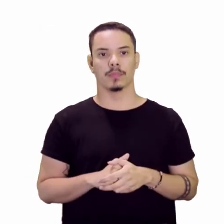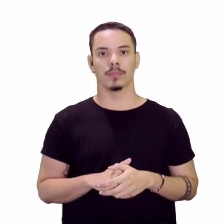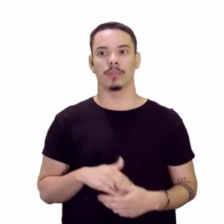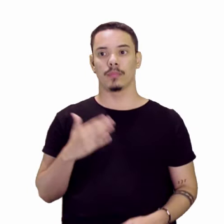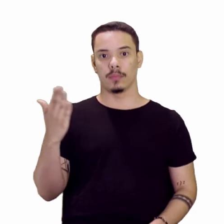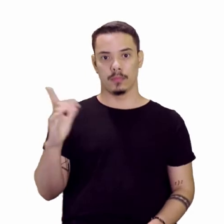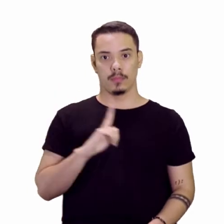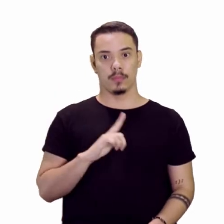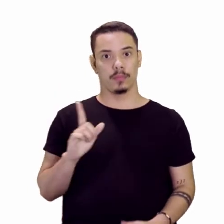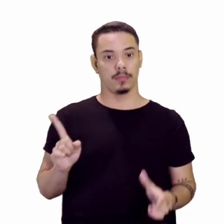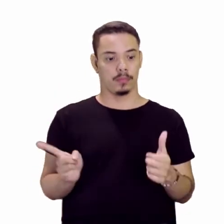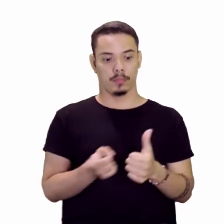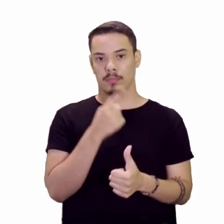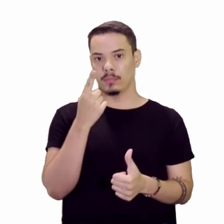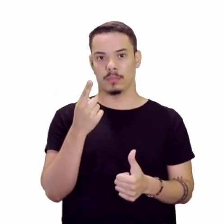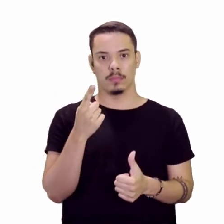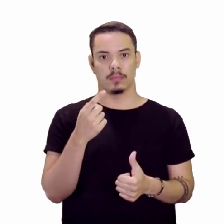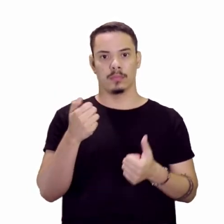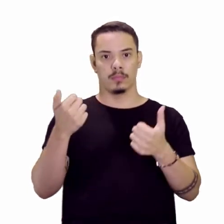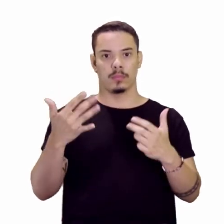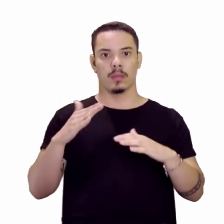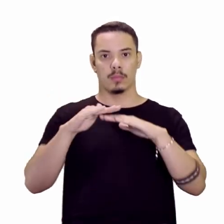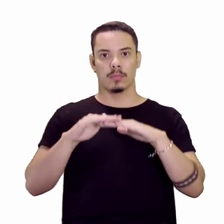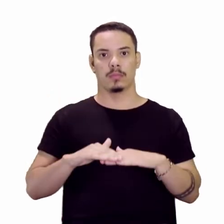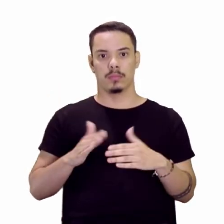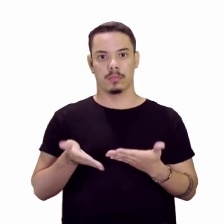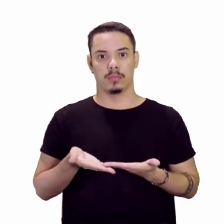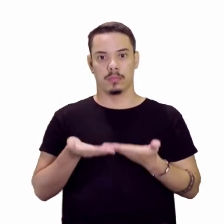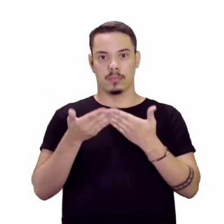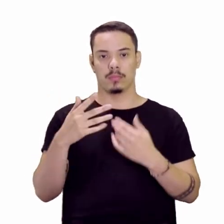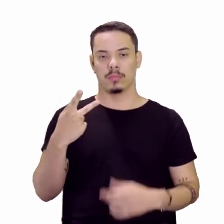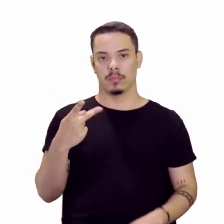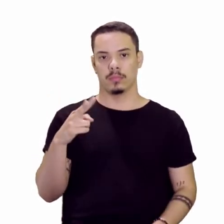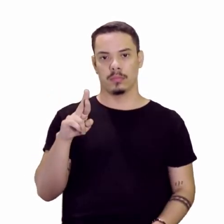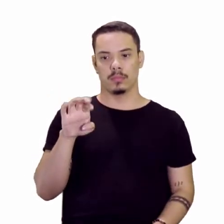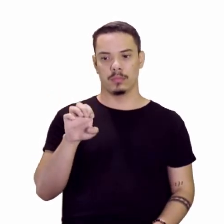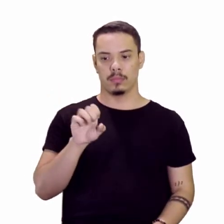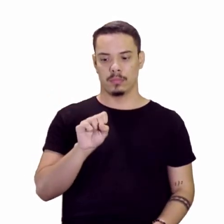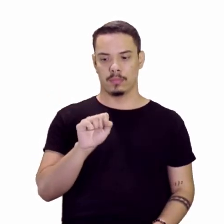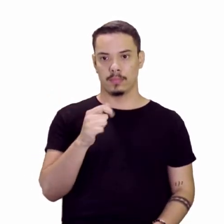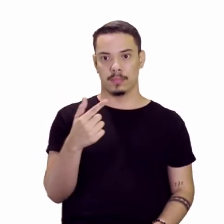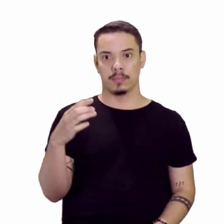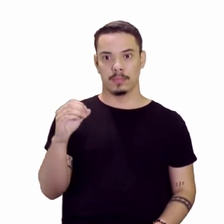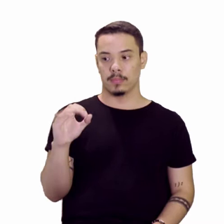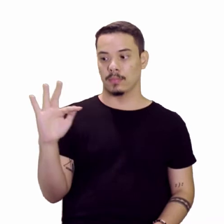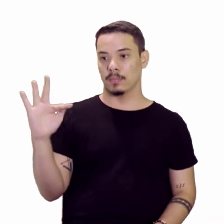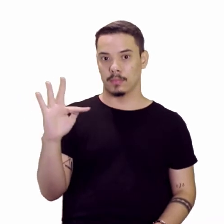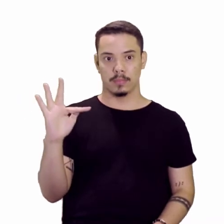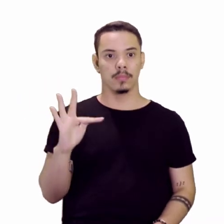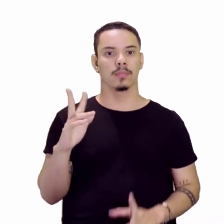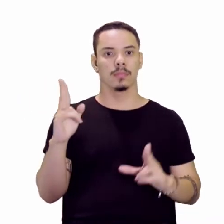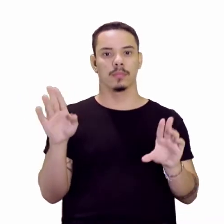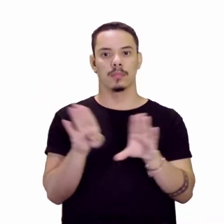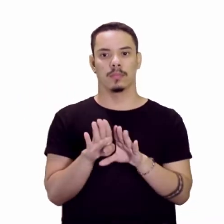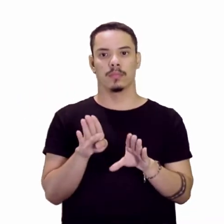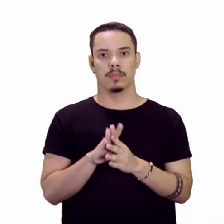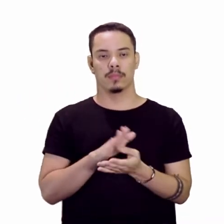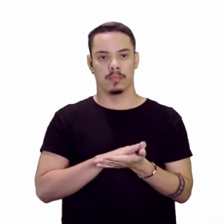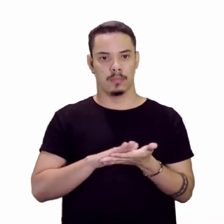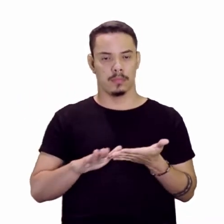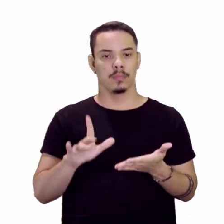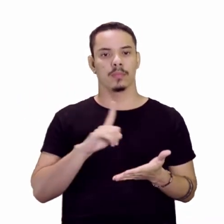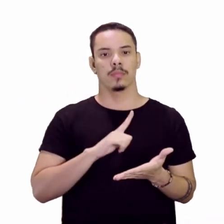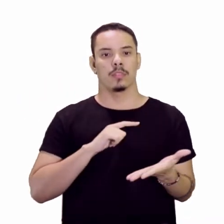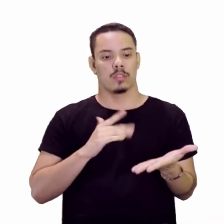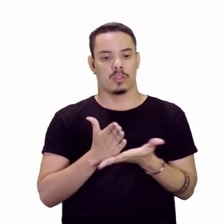olha só, a primeira coisa que a gente trabalhou foi pressão. Isso. Né? A pressão de uma força F perpendicular a uma superfície, ela